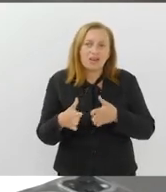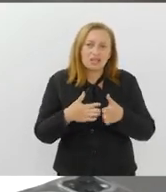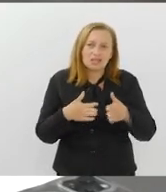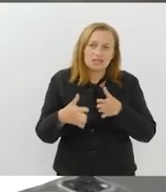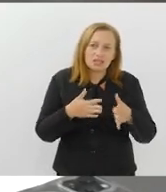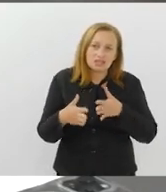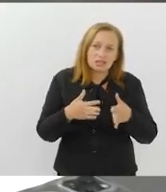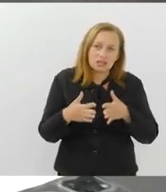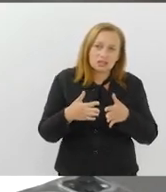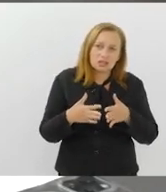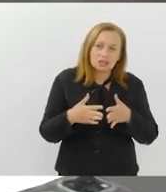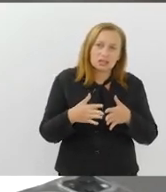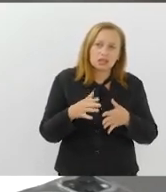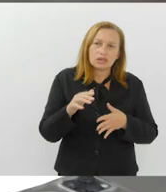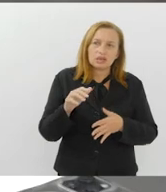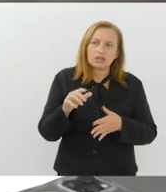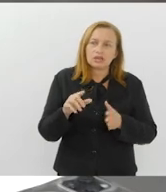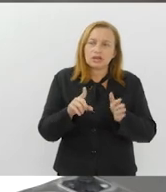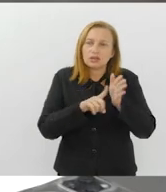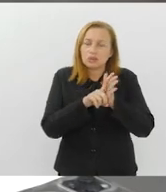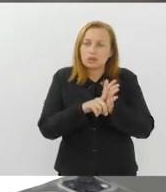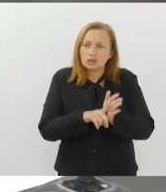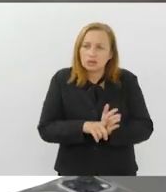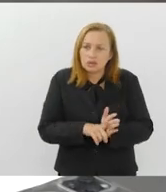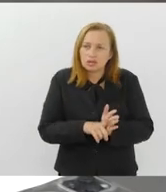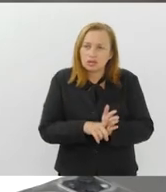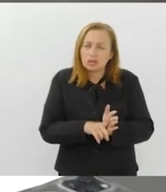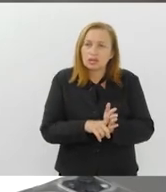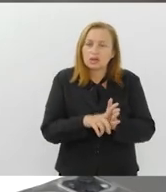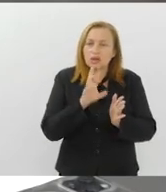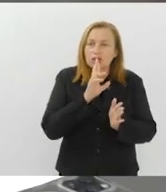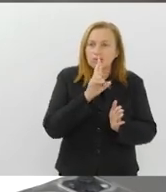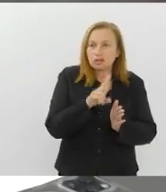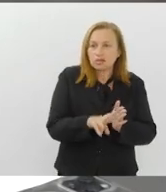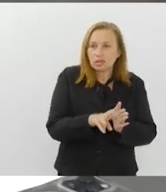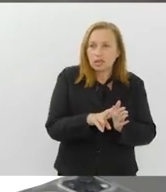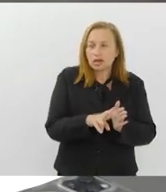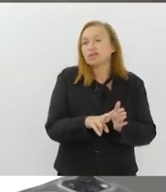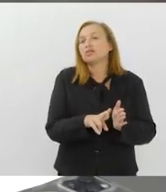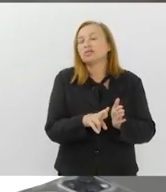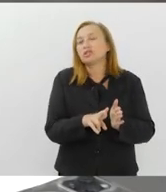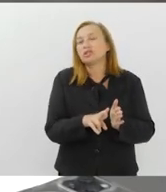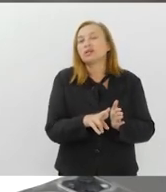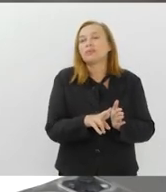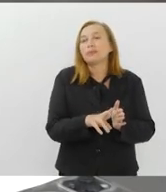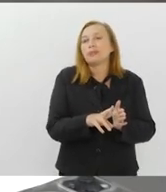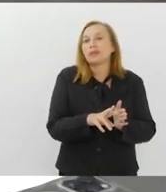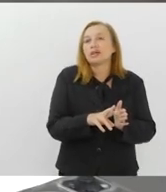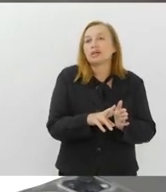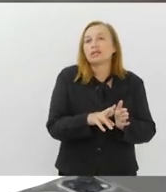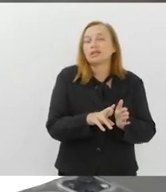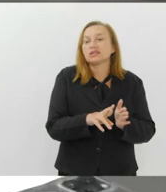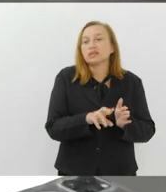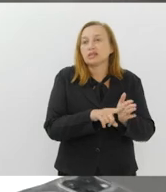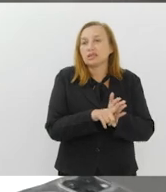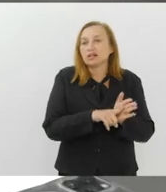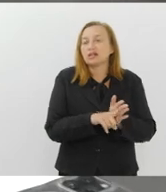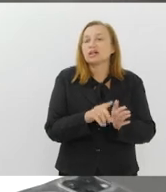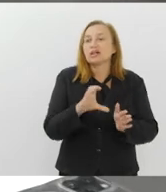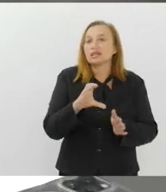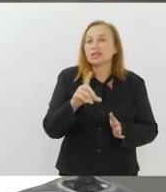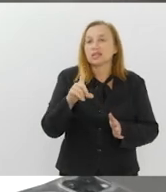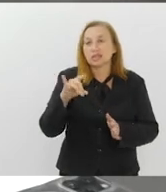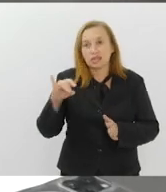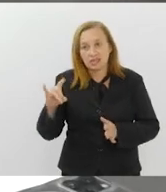a diagnóstico, a resultado de exames, a CID, que é o Código Internacional de Doenças, que existe um CID para a